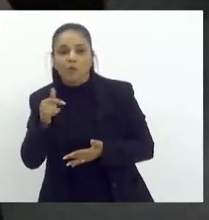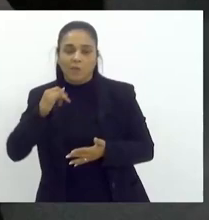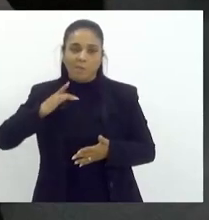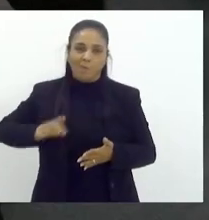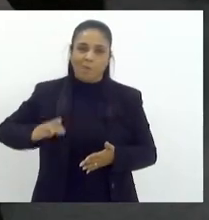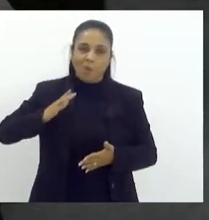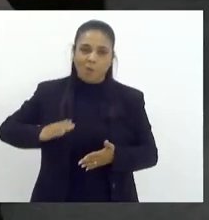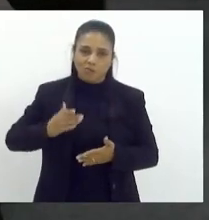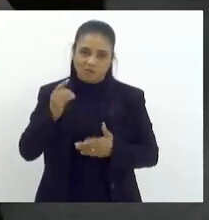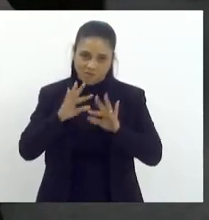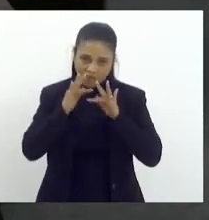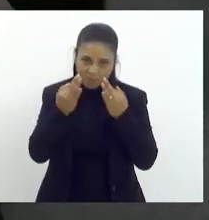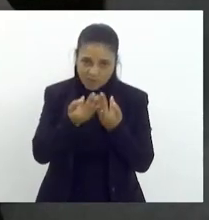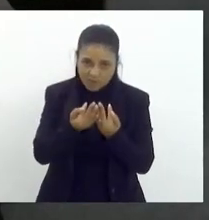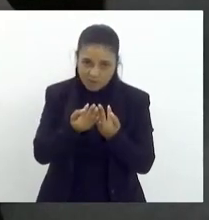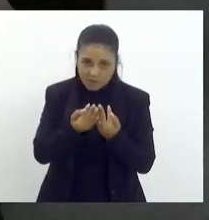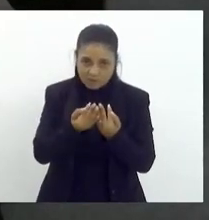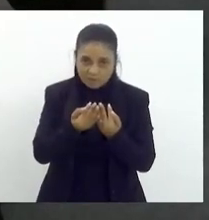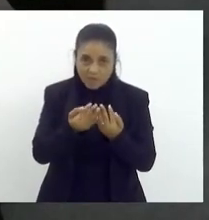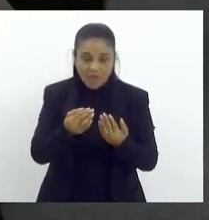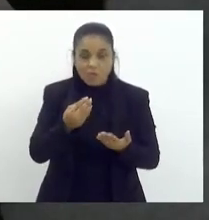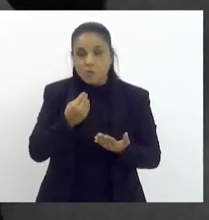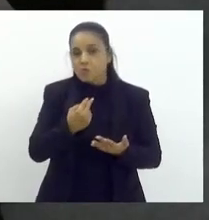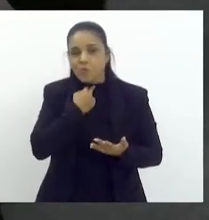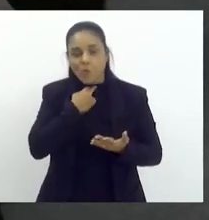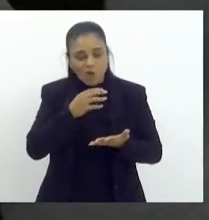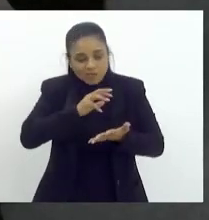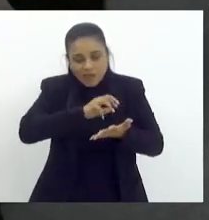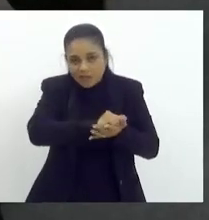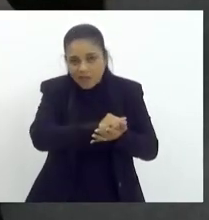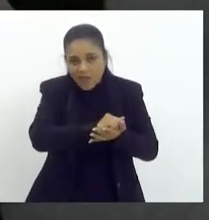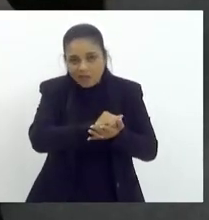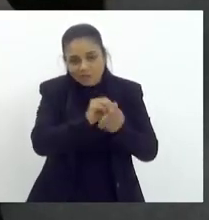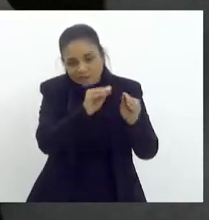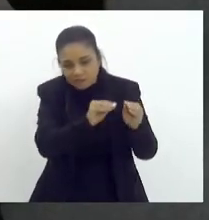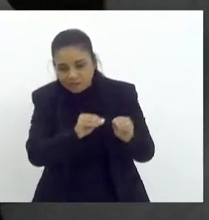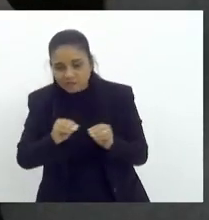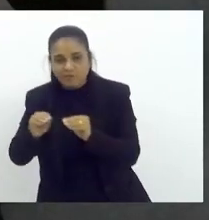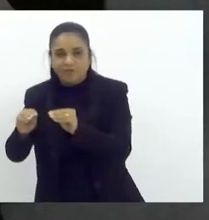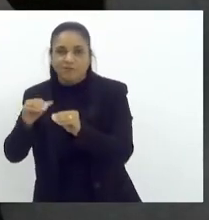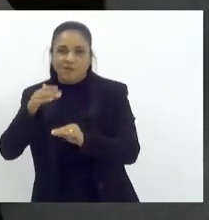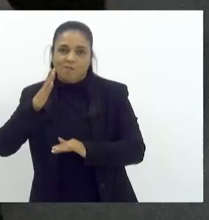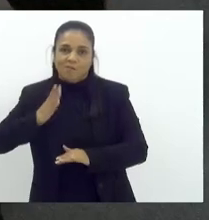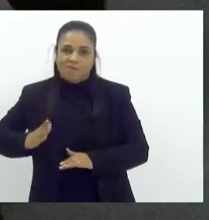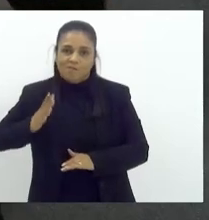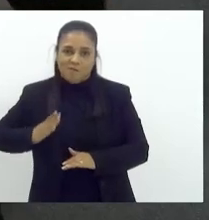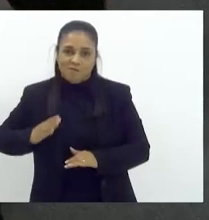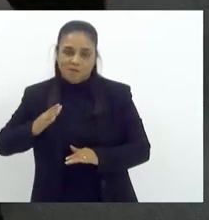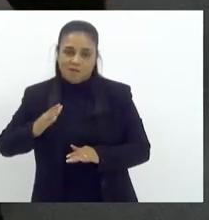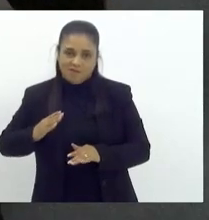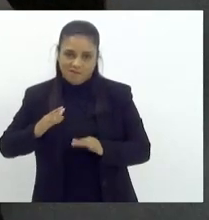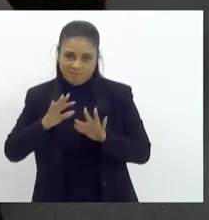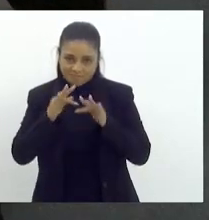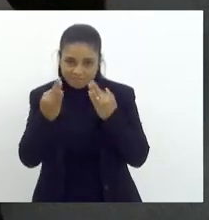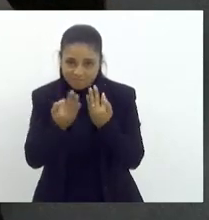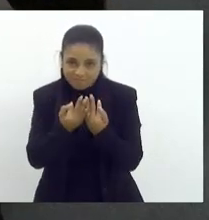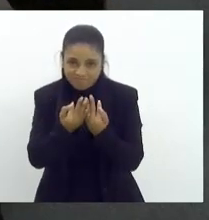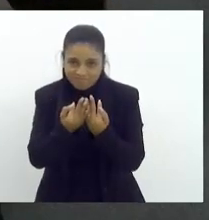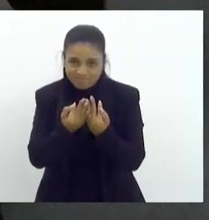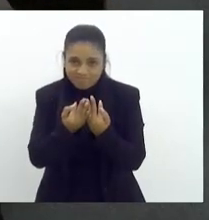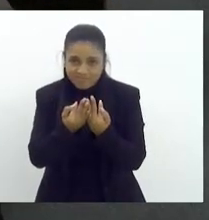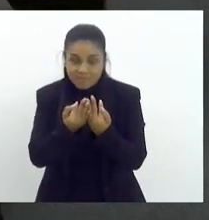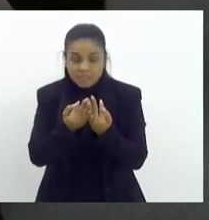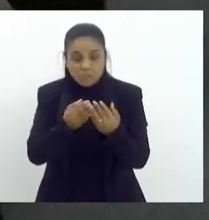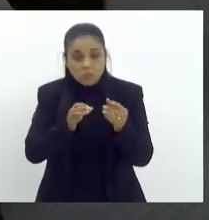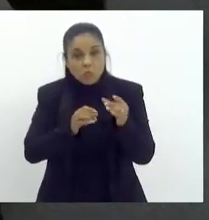do supera não possa ser transferido para o cadastro do Bolsa Família e se o governo não correr para criar um programa próprio Essas